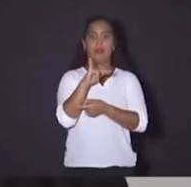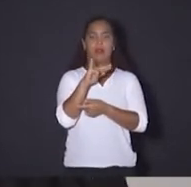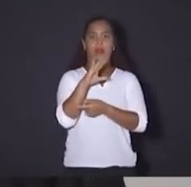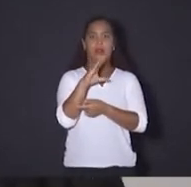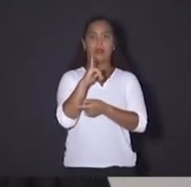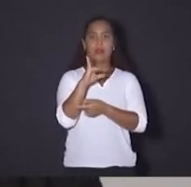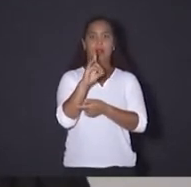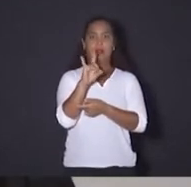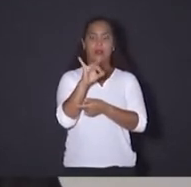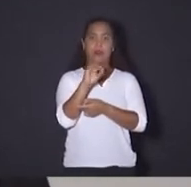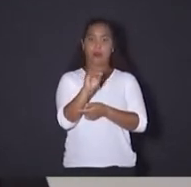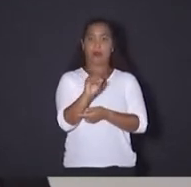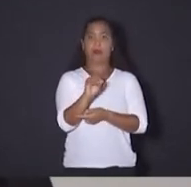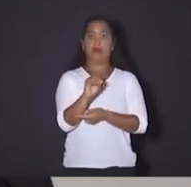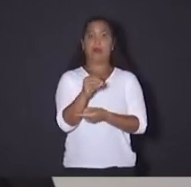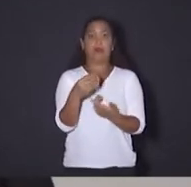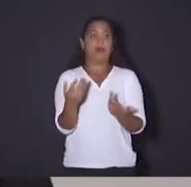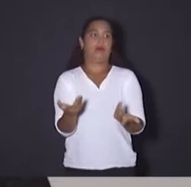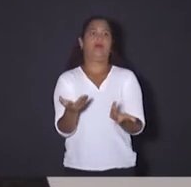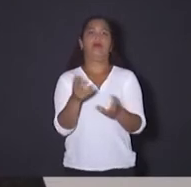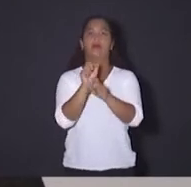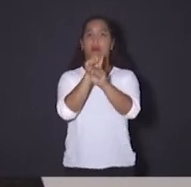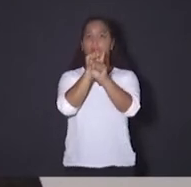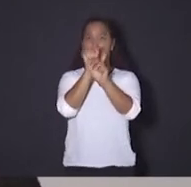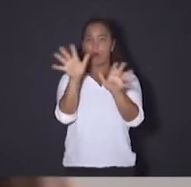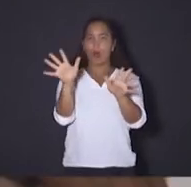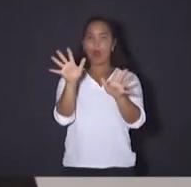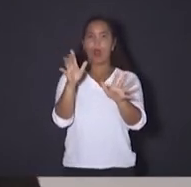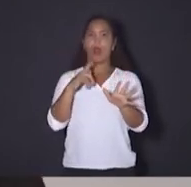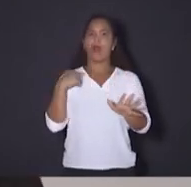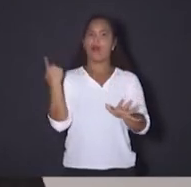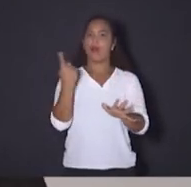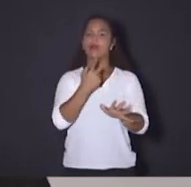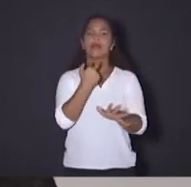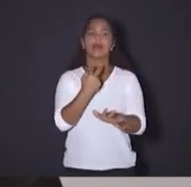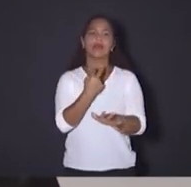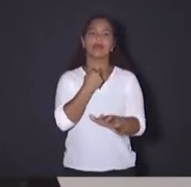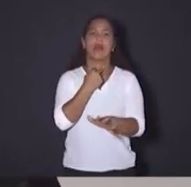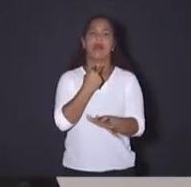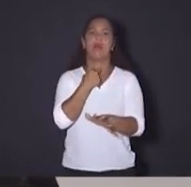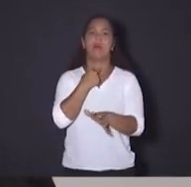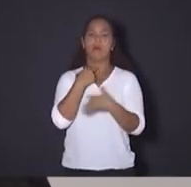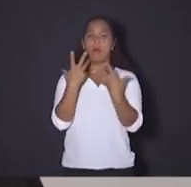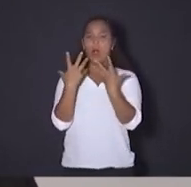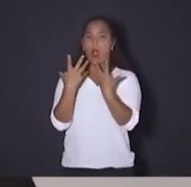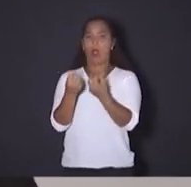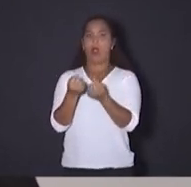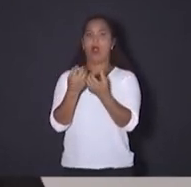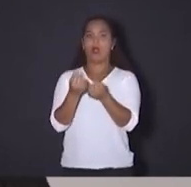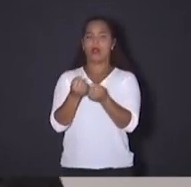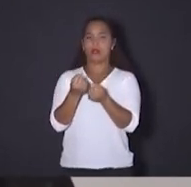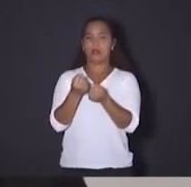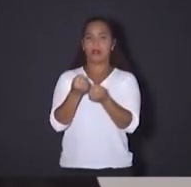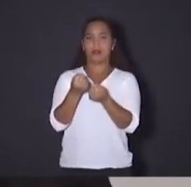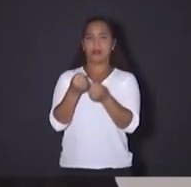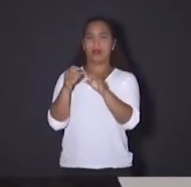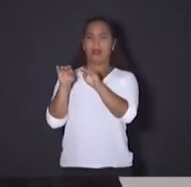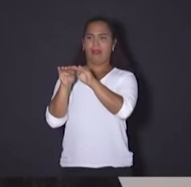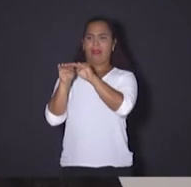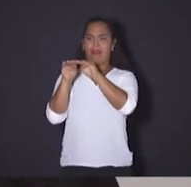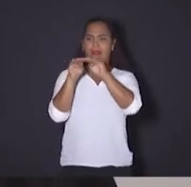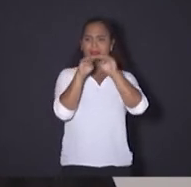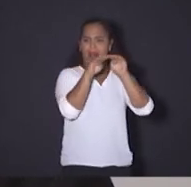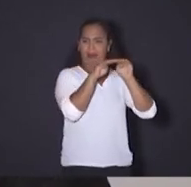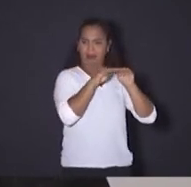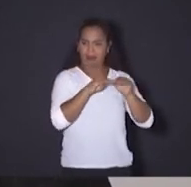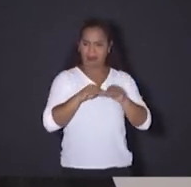é não parece óbvio que a gente não pode tolerar a a cultura da misoginia não parece óbvio